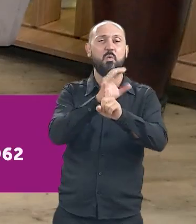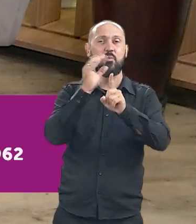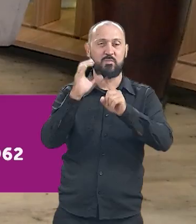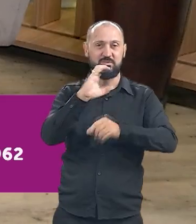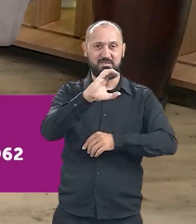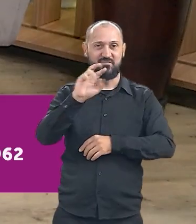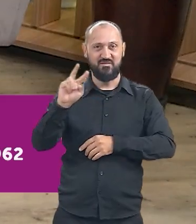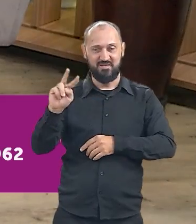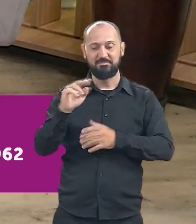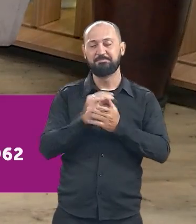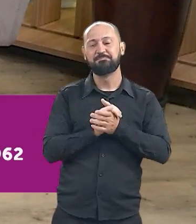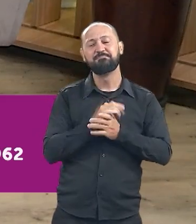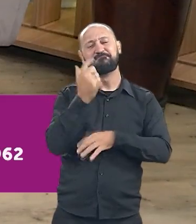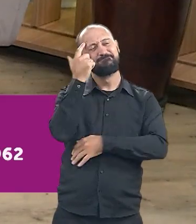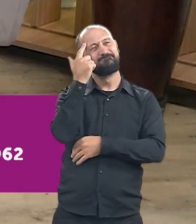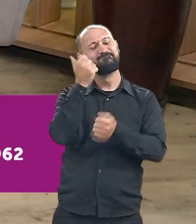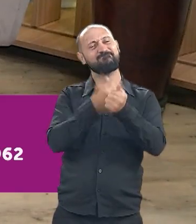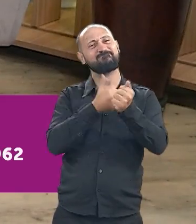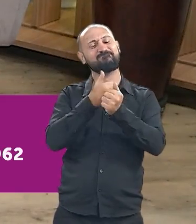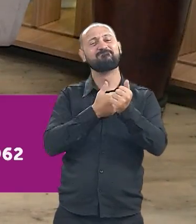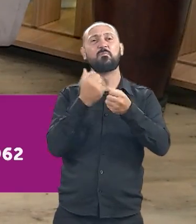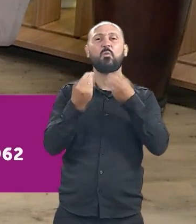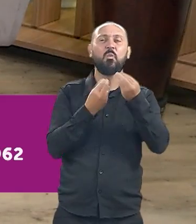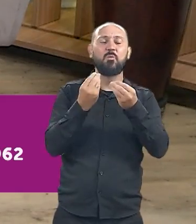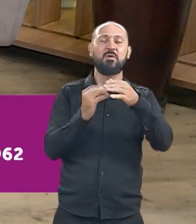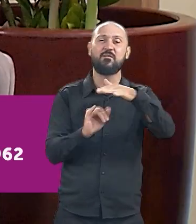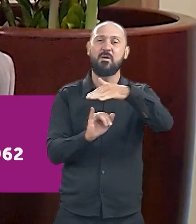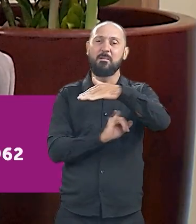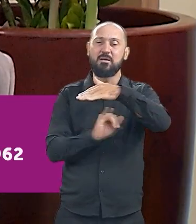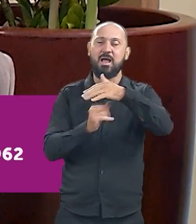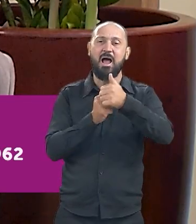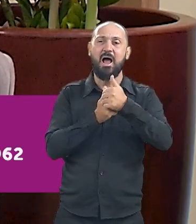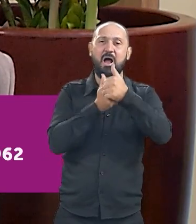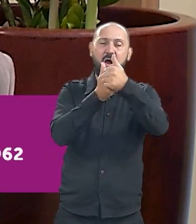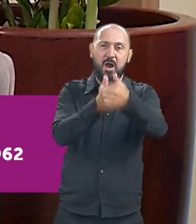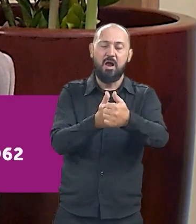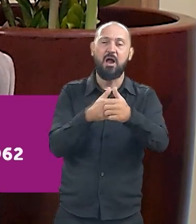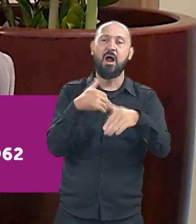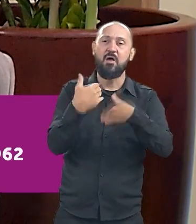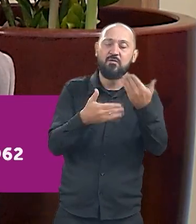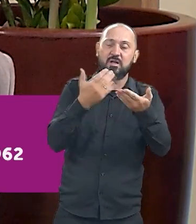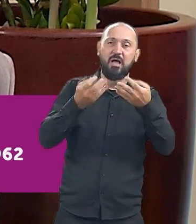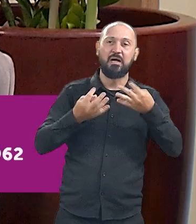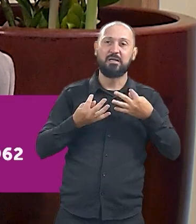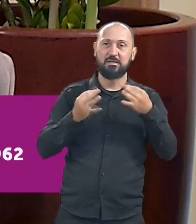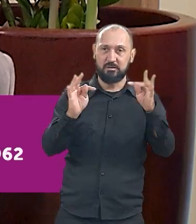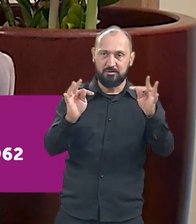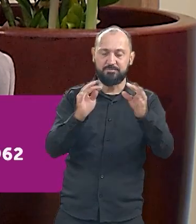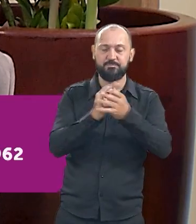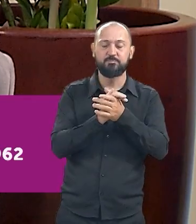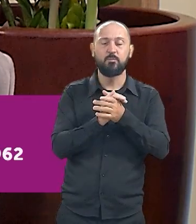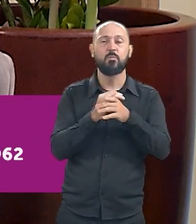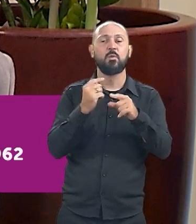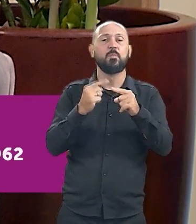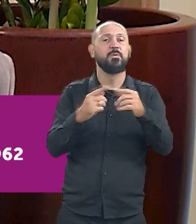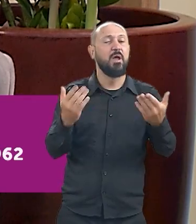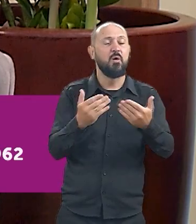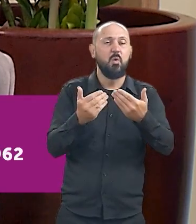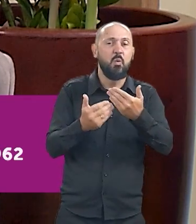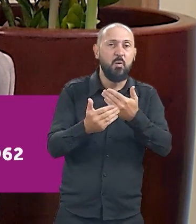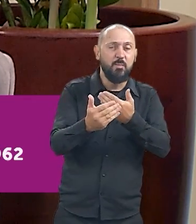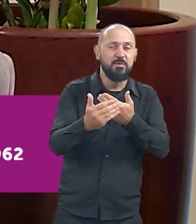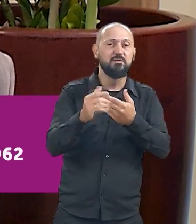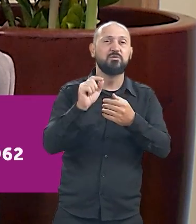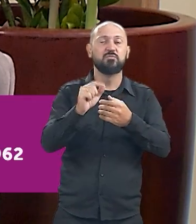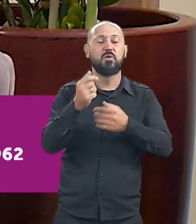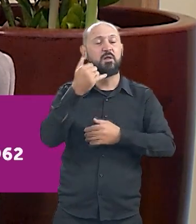fico imaginando como é que foi também para a entidade acompanhar a evolução tecnológica. Sim. Porque tudo se deu início através